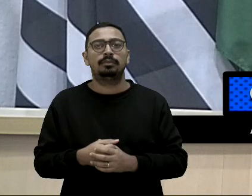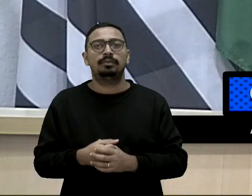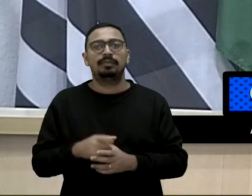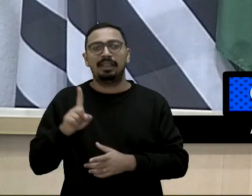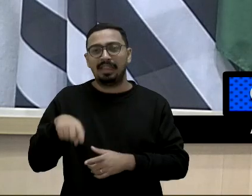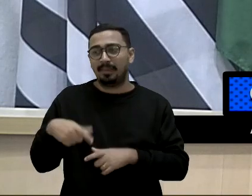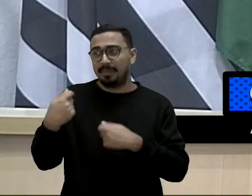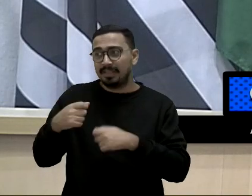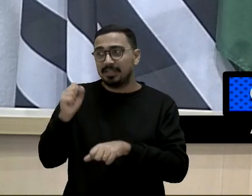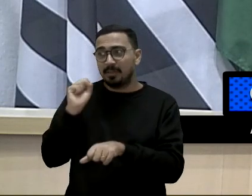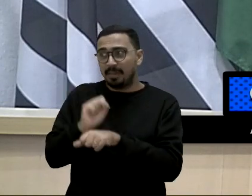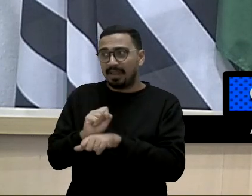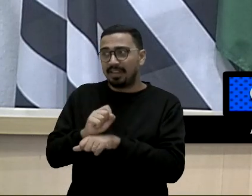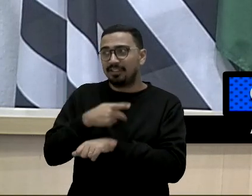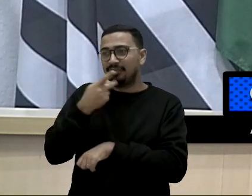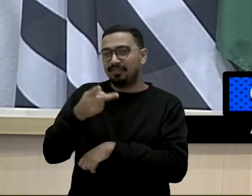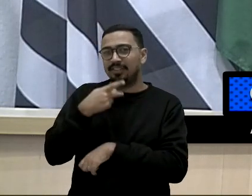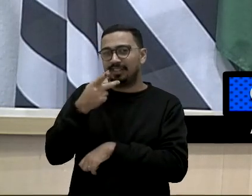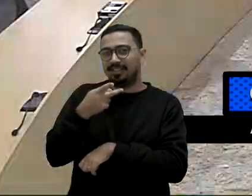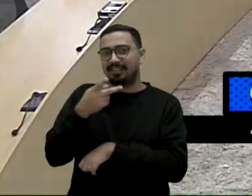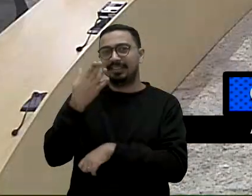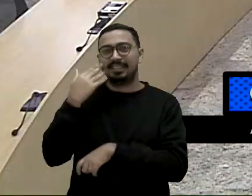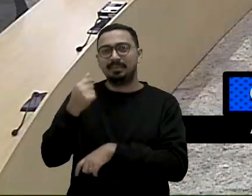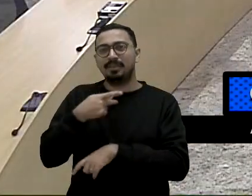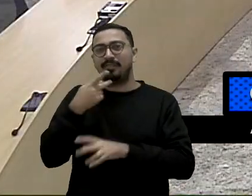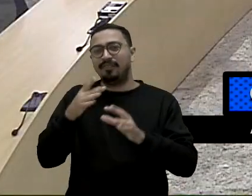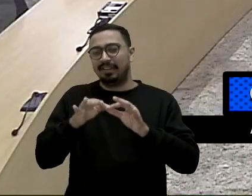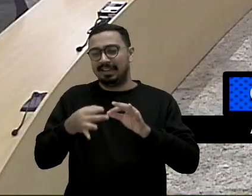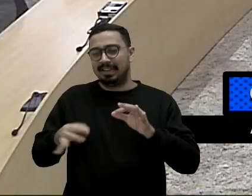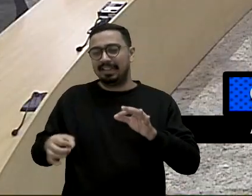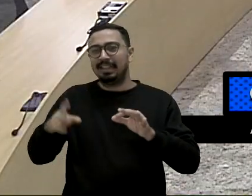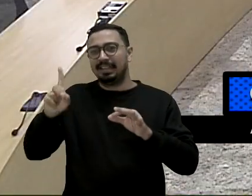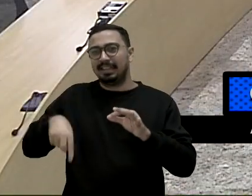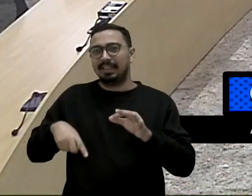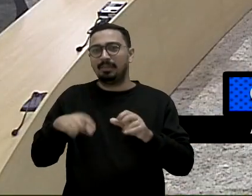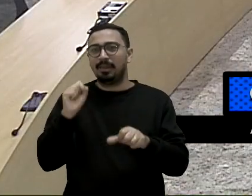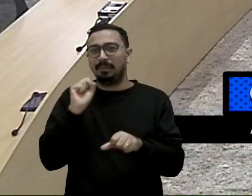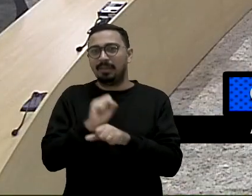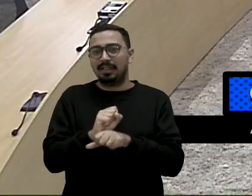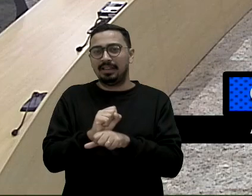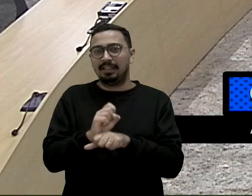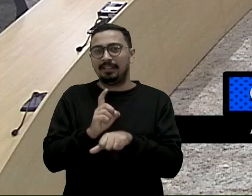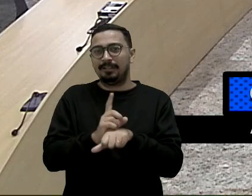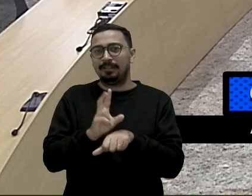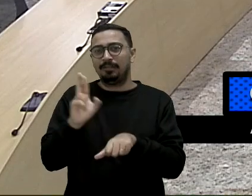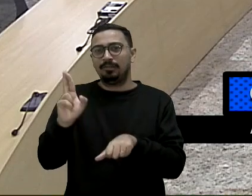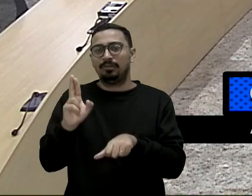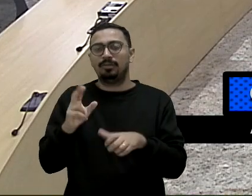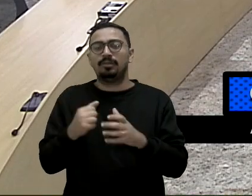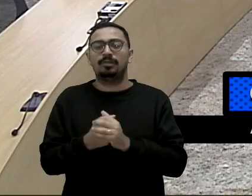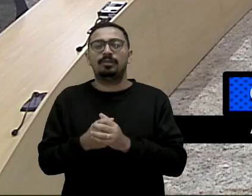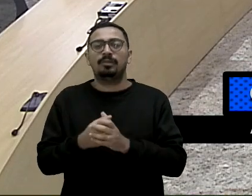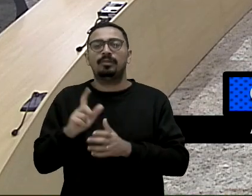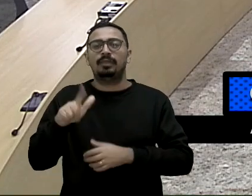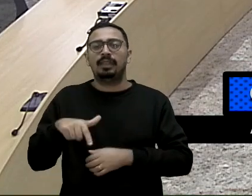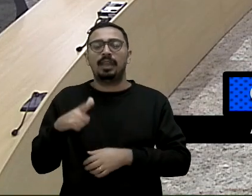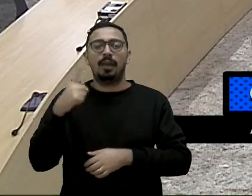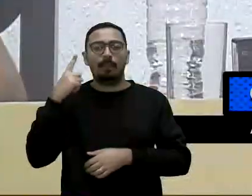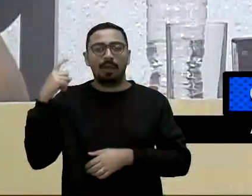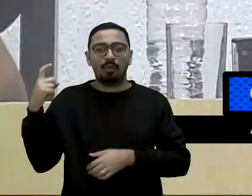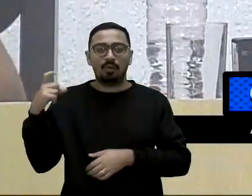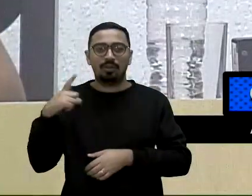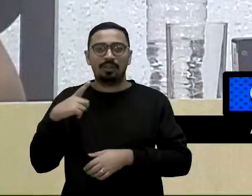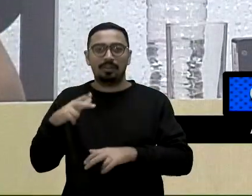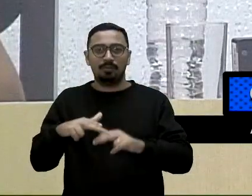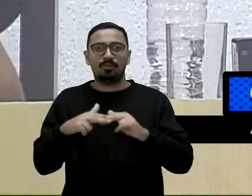Eu já acrescentei. Todo mundo sabe que eu falo bastante, então já... Doutora, quando toca a buzina,